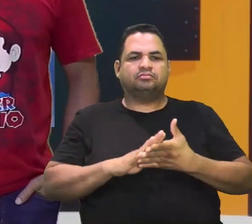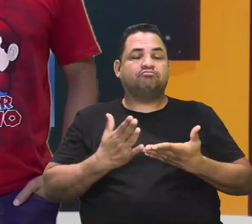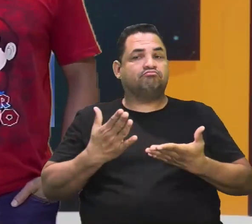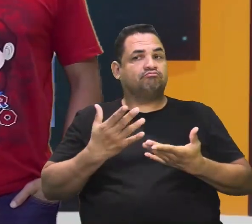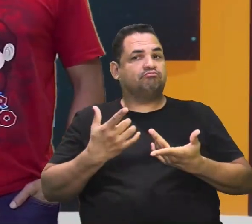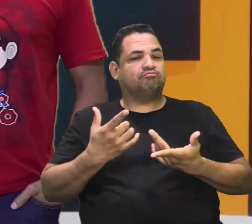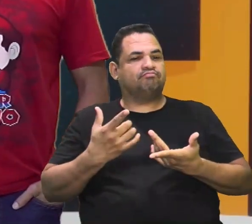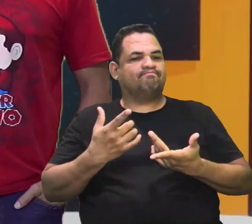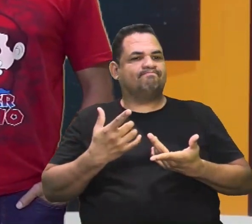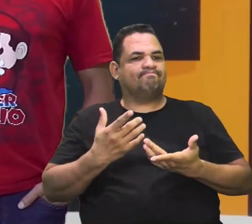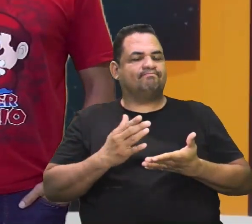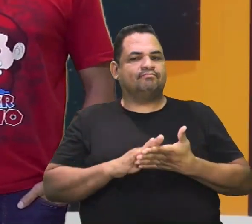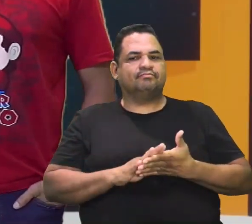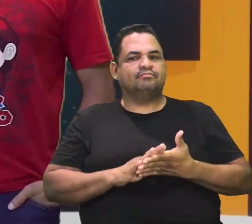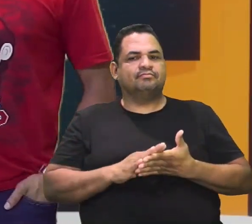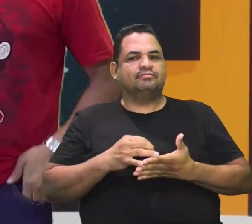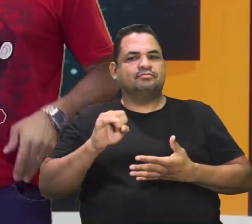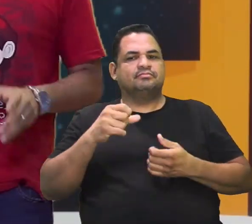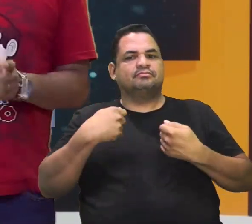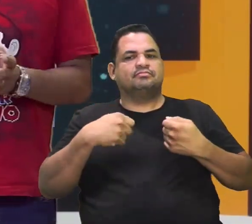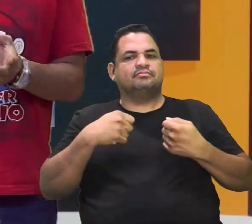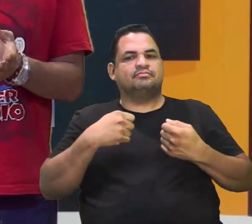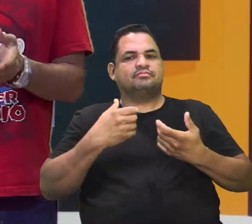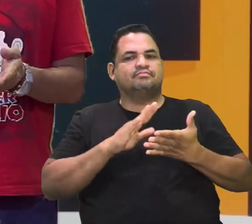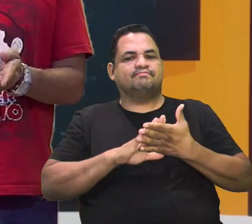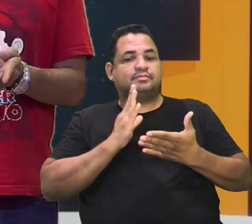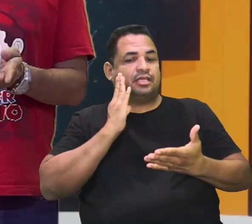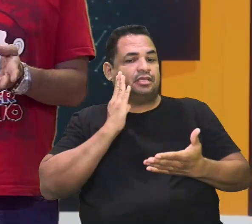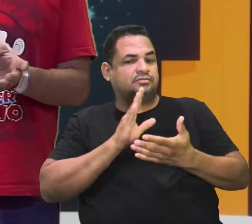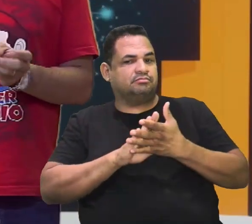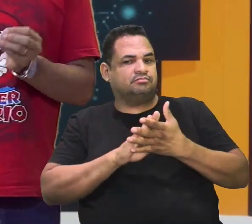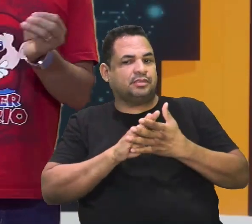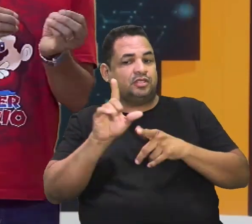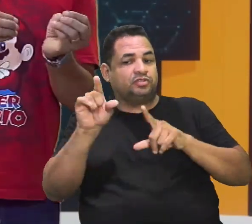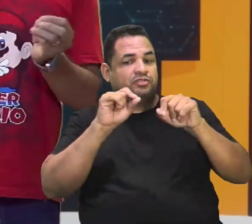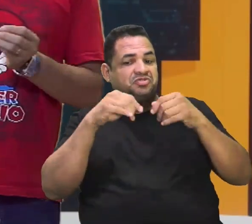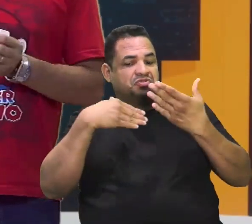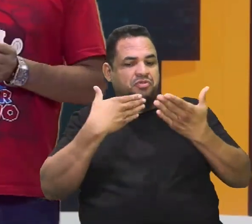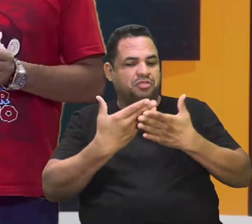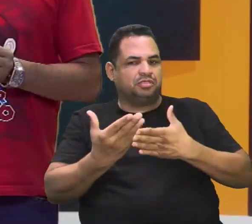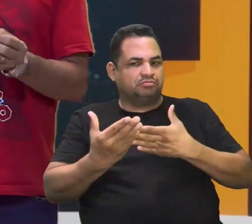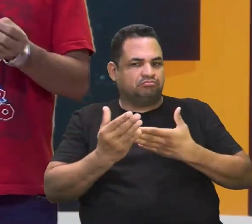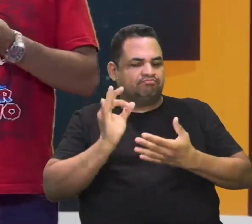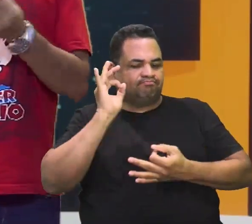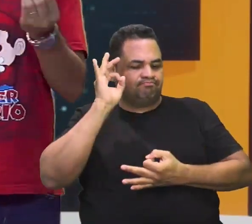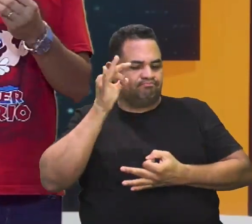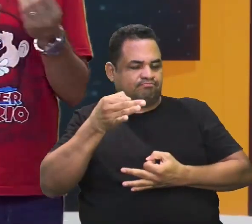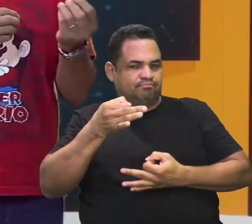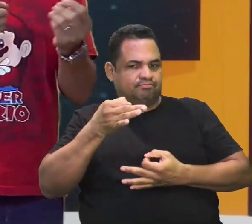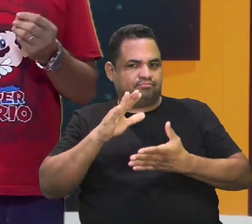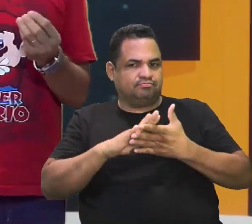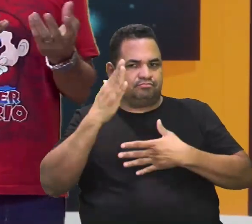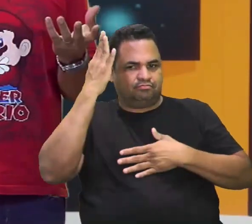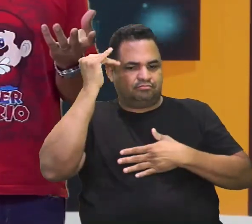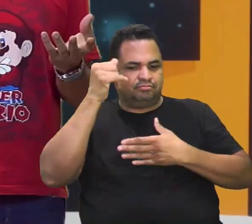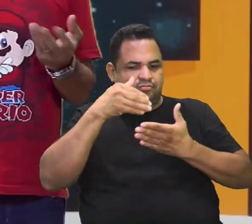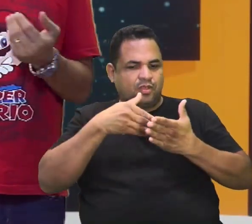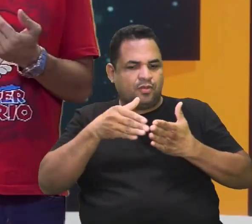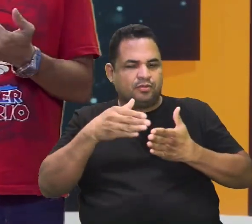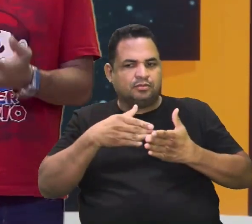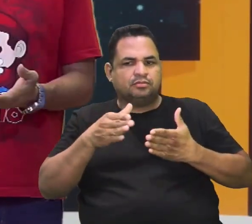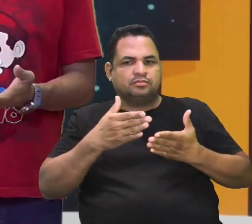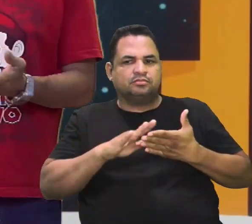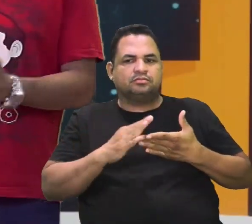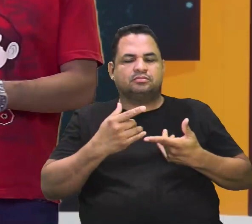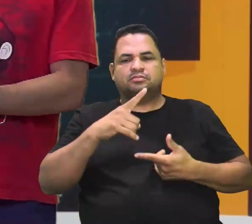algo aí muito... Não, e se precisar vai ser um chute certeiro. Porque é um você chute direcionado, né? Você vai saber o que tem que eliminar.